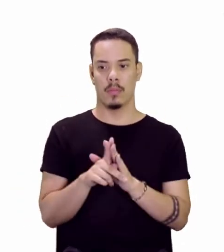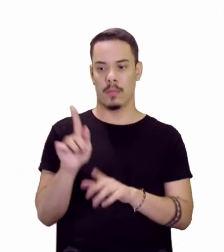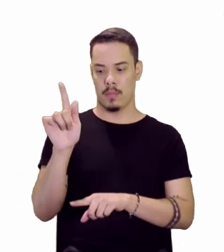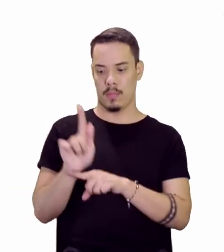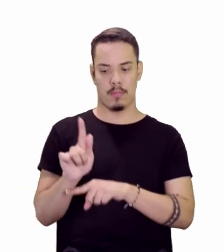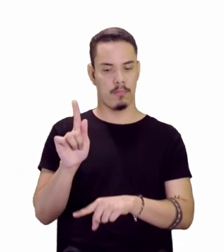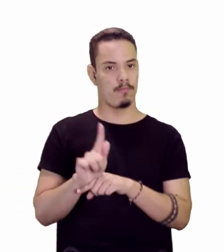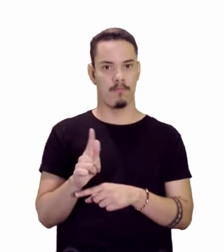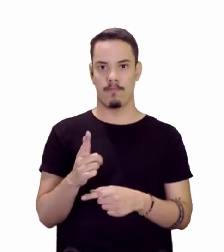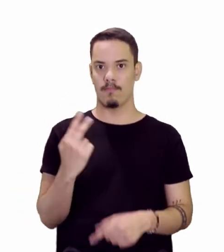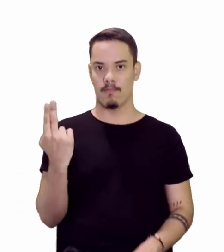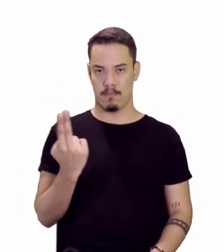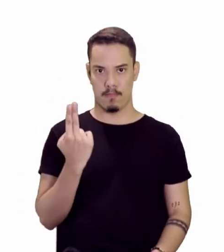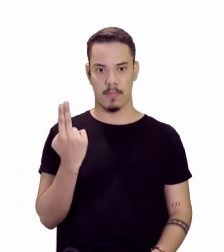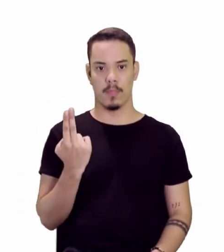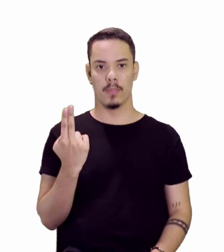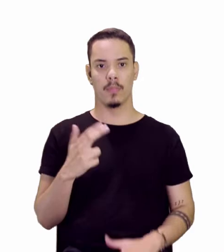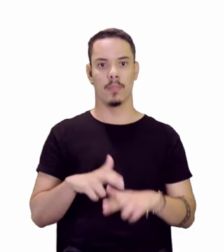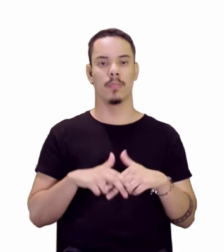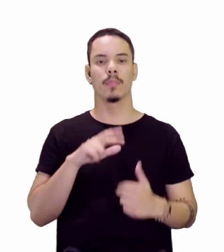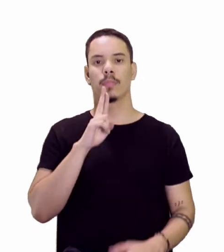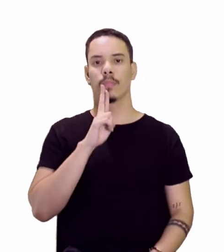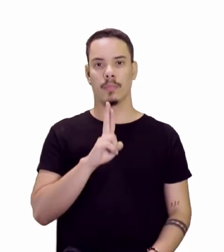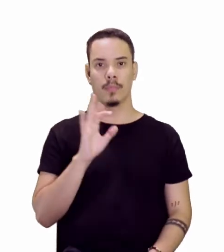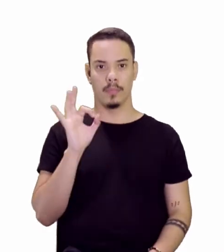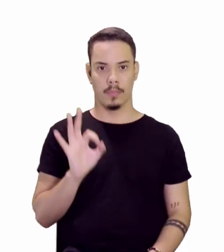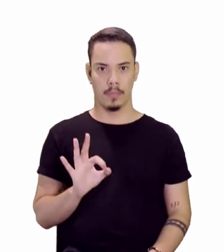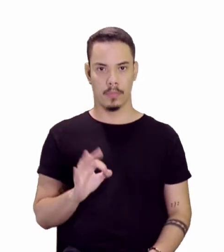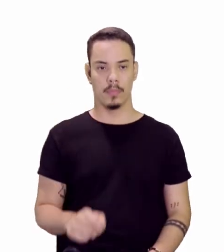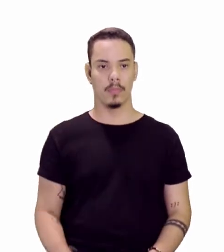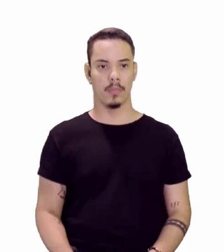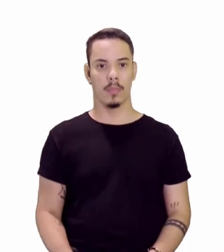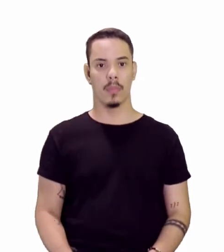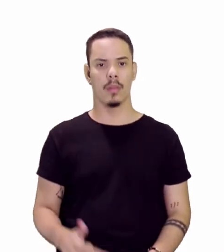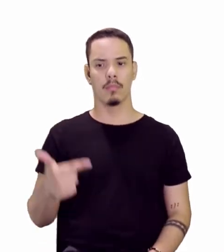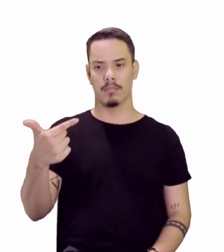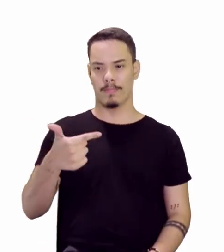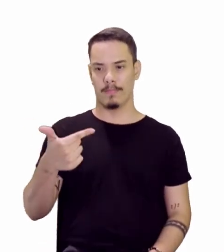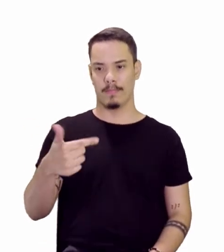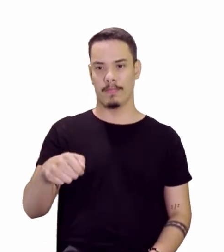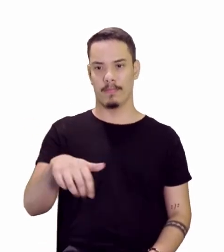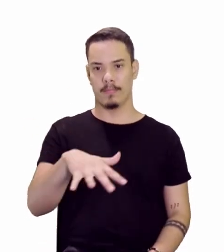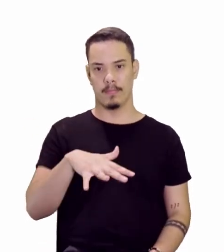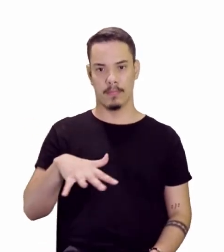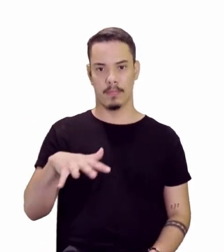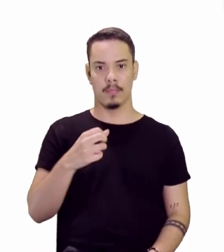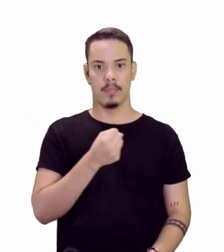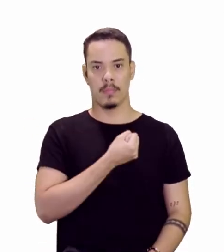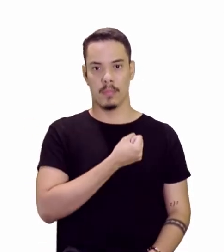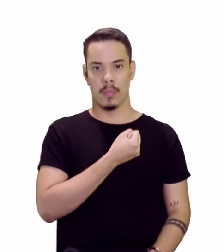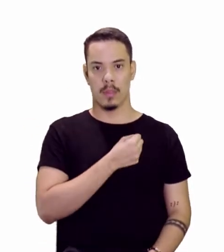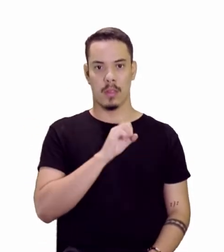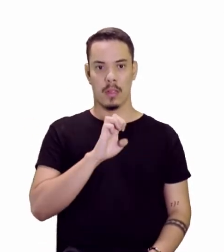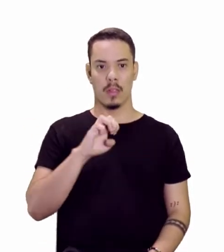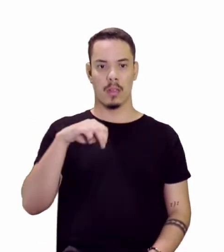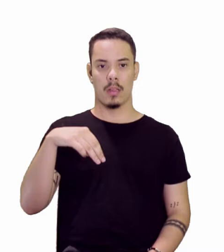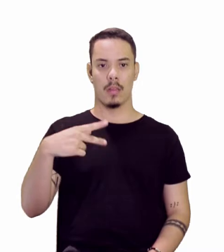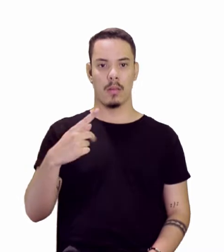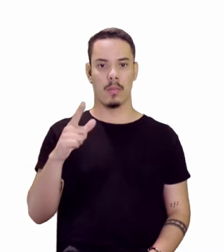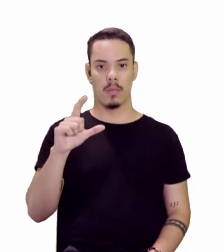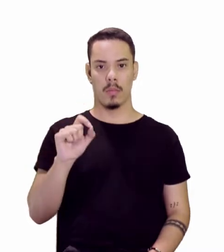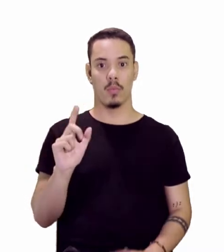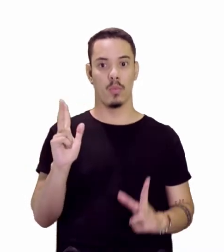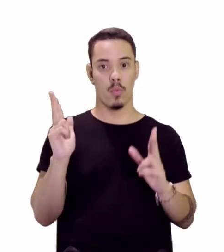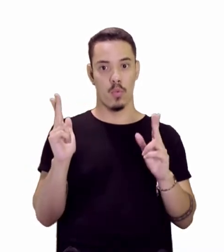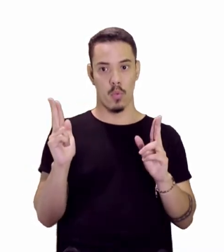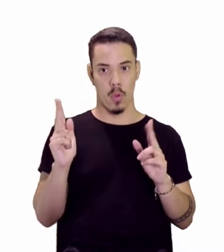afundar. Então, como está representado ali no desenho. Vamos ver a segunda situação. O valor do empuxo será igual ao peso